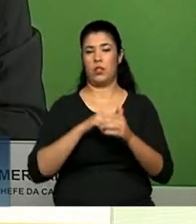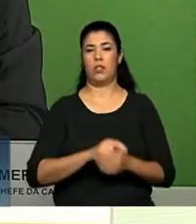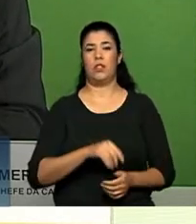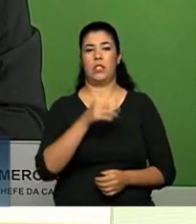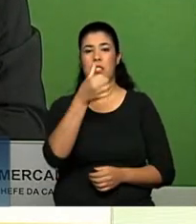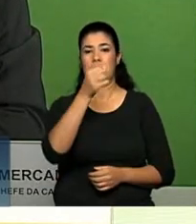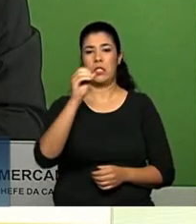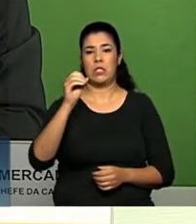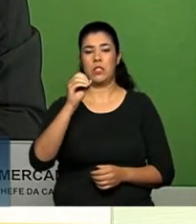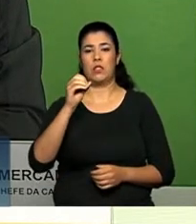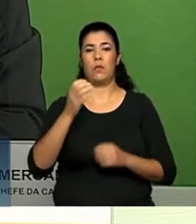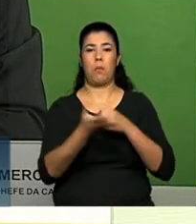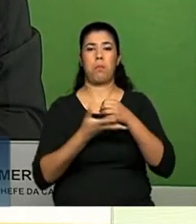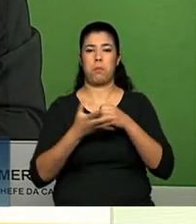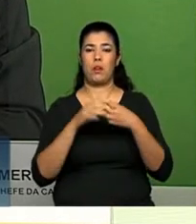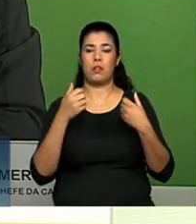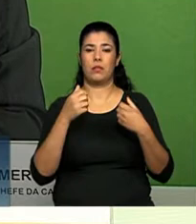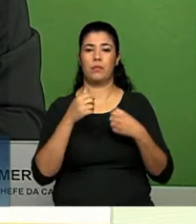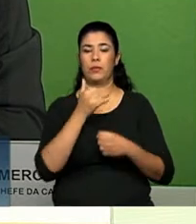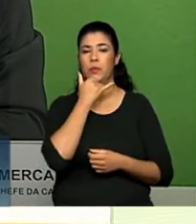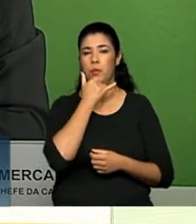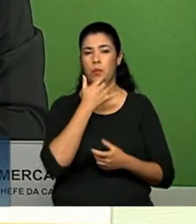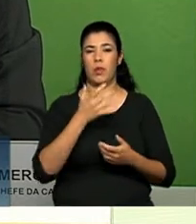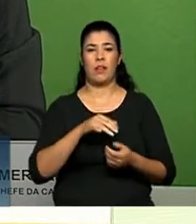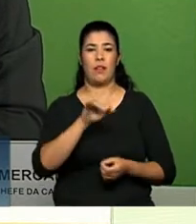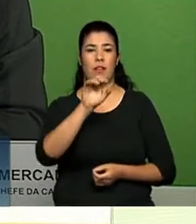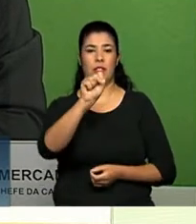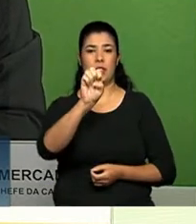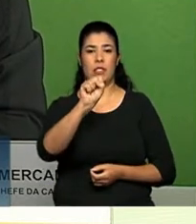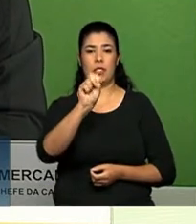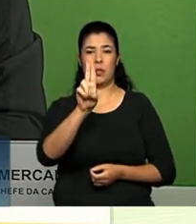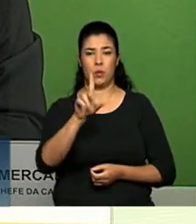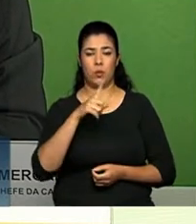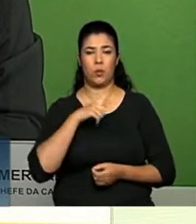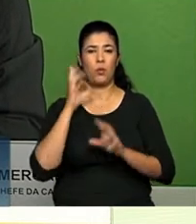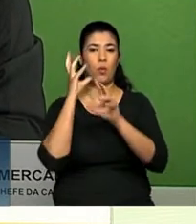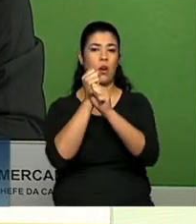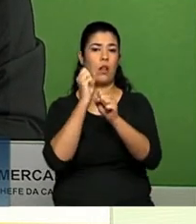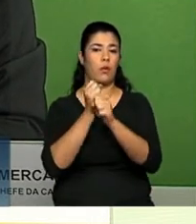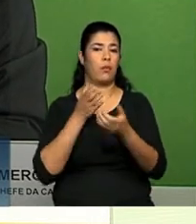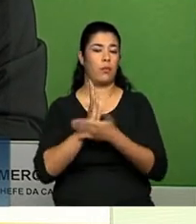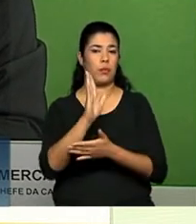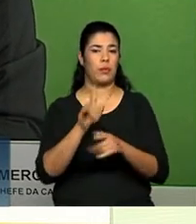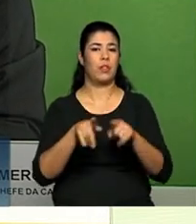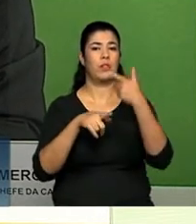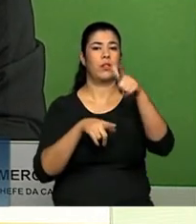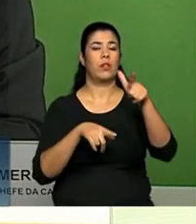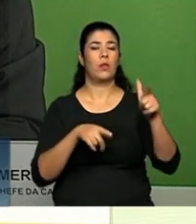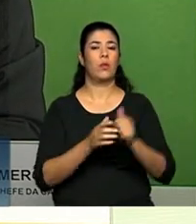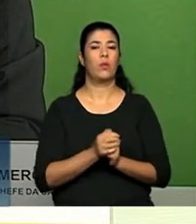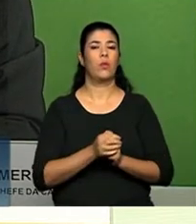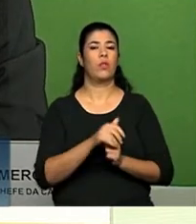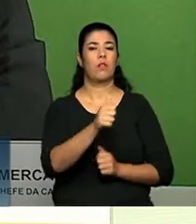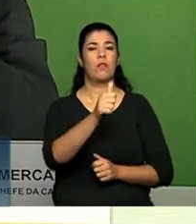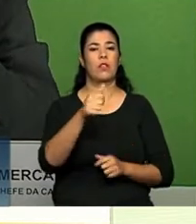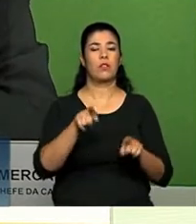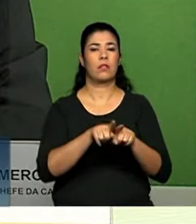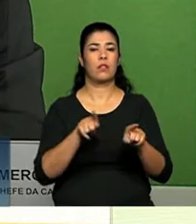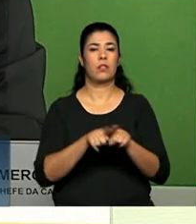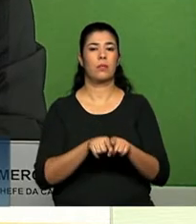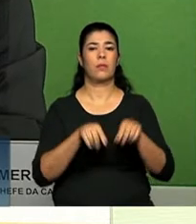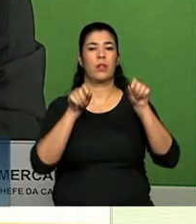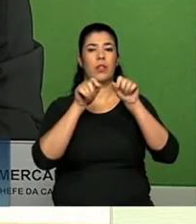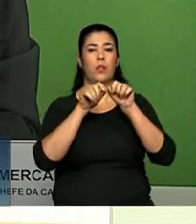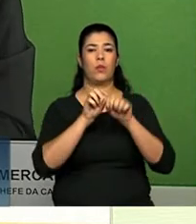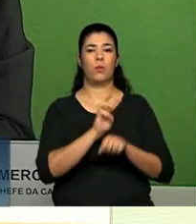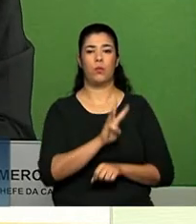faz, no Sisu não, no Sisu é pela nota. No Ciências Sem Fronteiras, que são 600 pontos e é um portal único